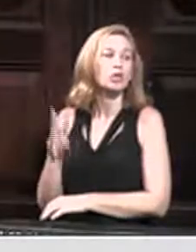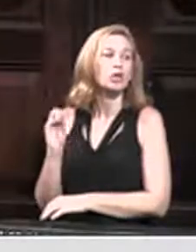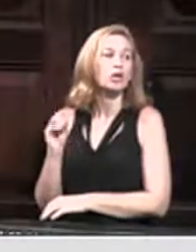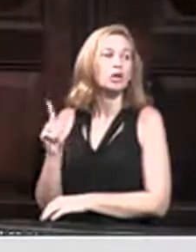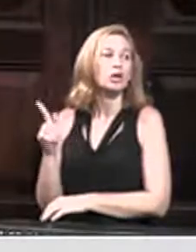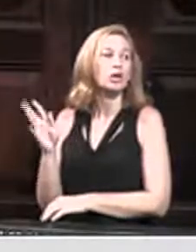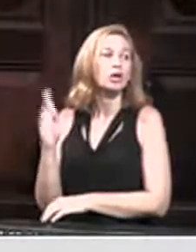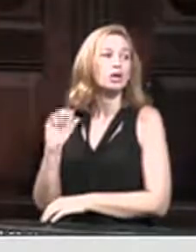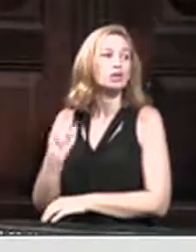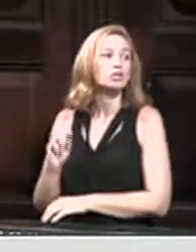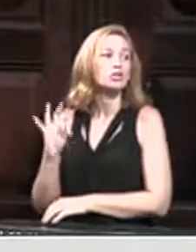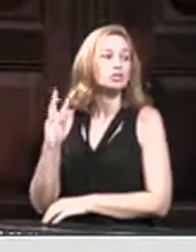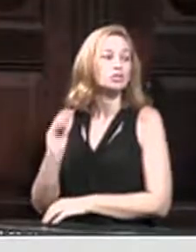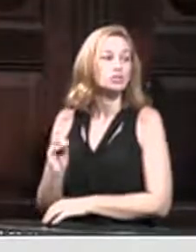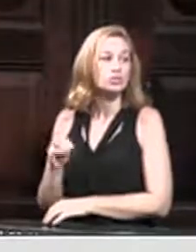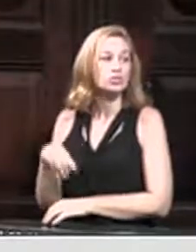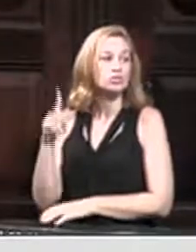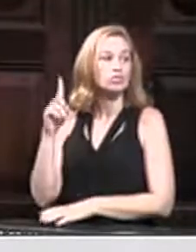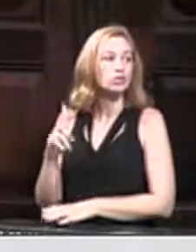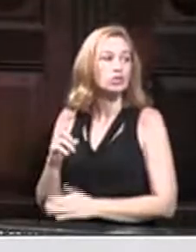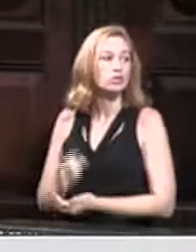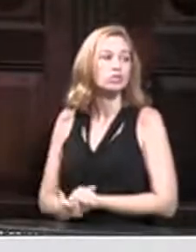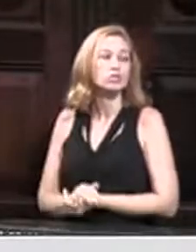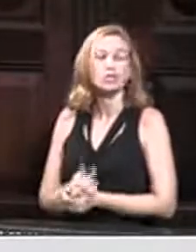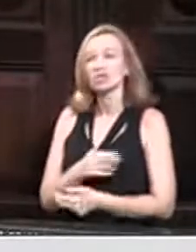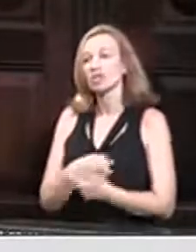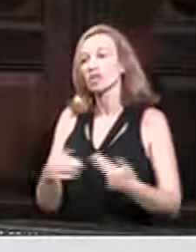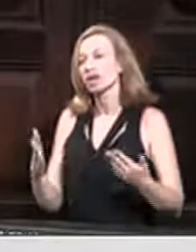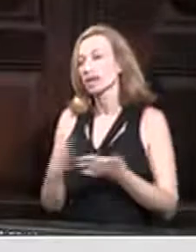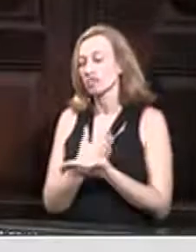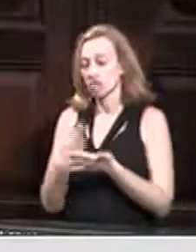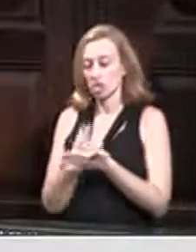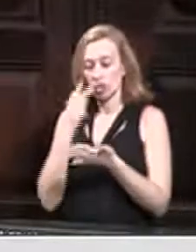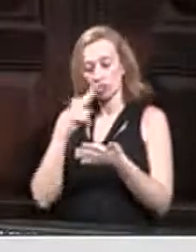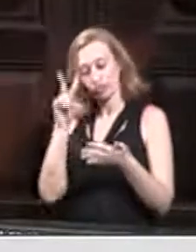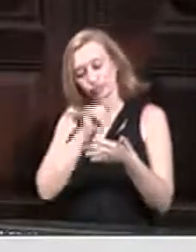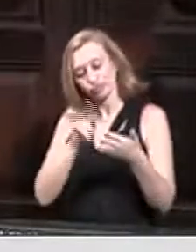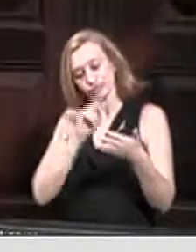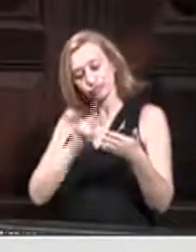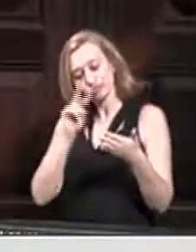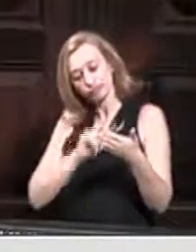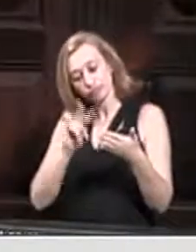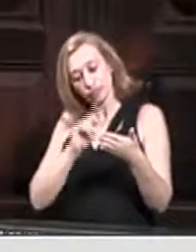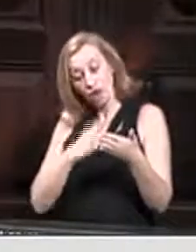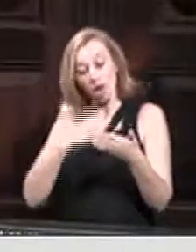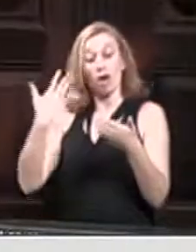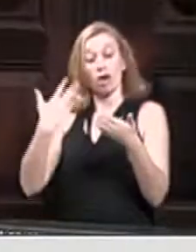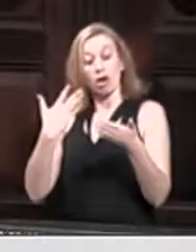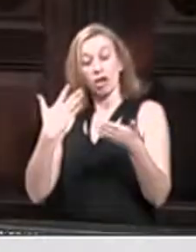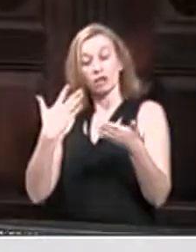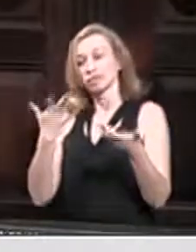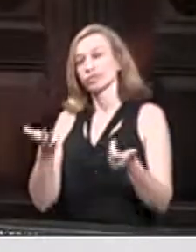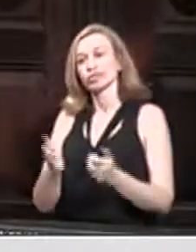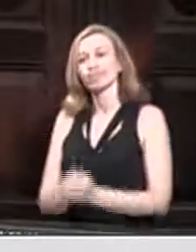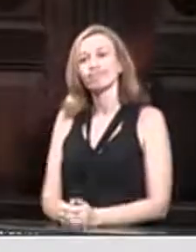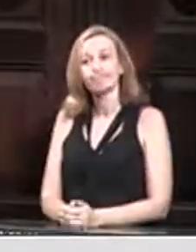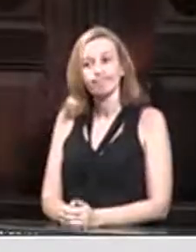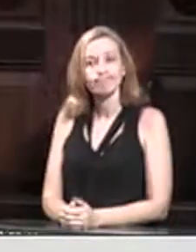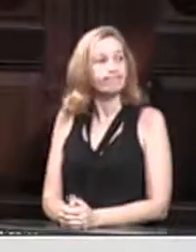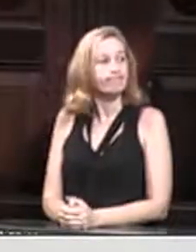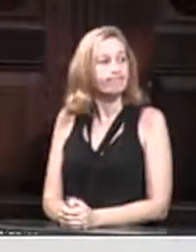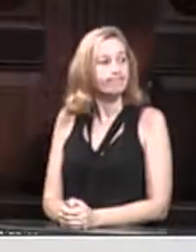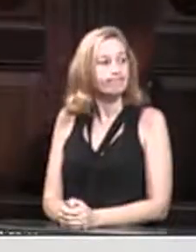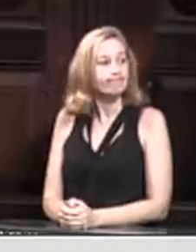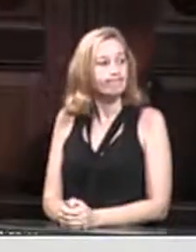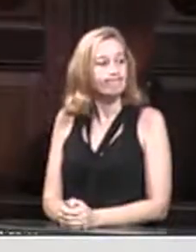Numa dessas revistas semanais, li e me surpreendi, não tendo